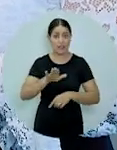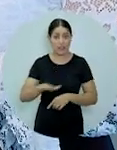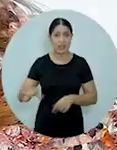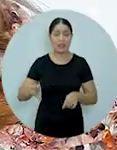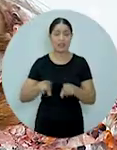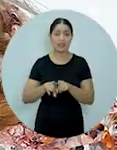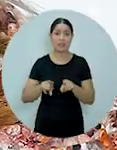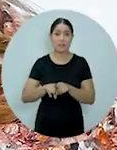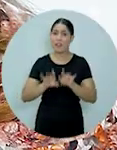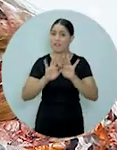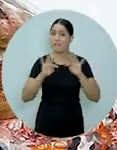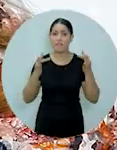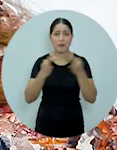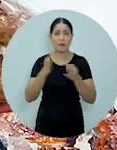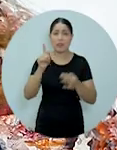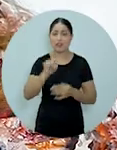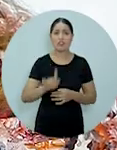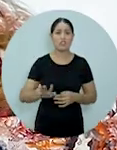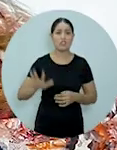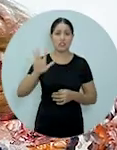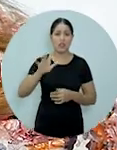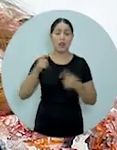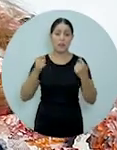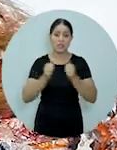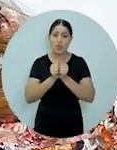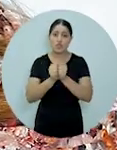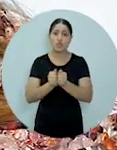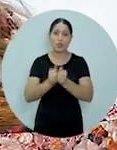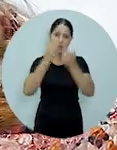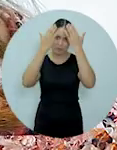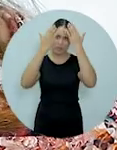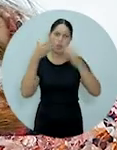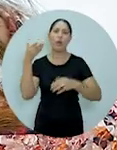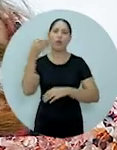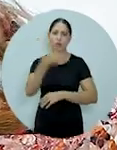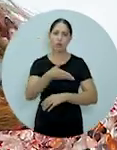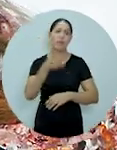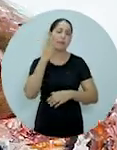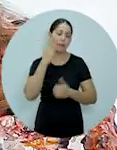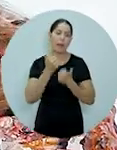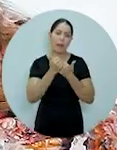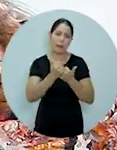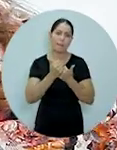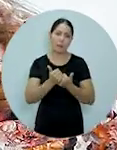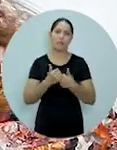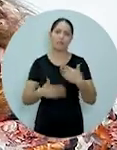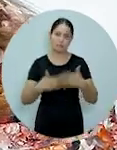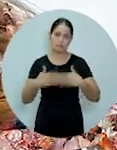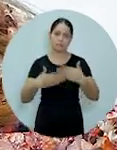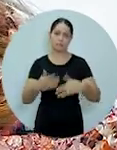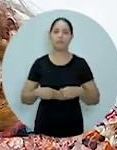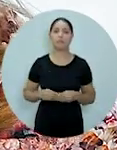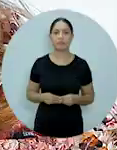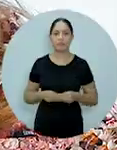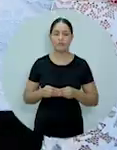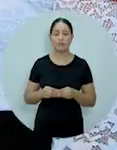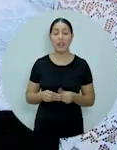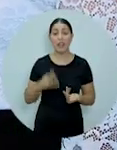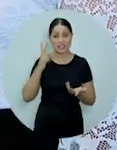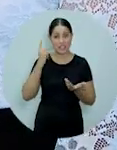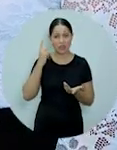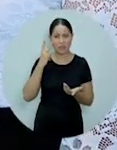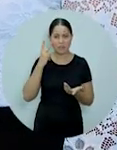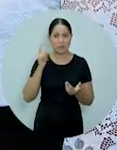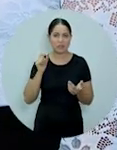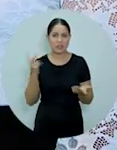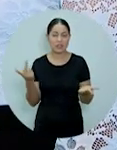divórcio, que as crianças e a família de forma geral seja encaminhada para um psicólogo para ter esse amparo, para ter esse apoio nesse processo. E